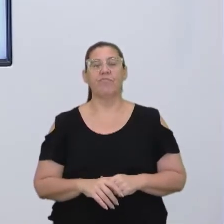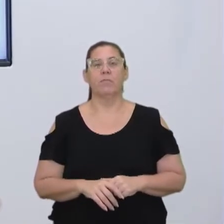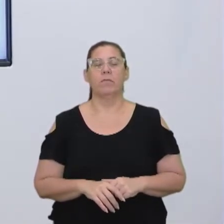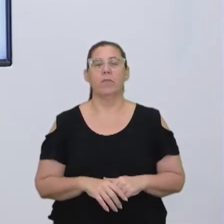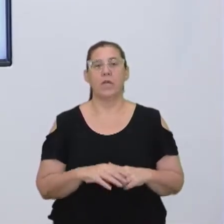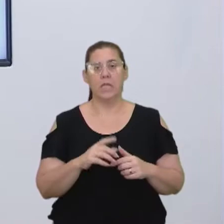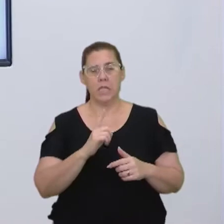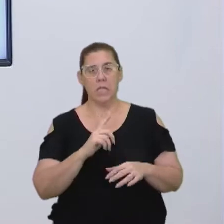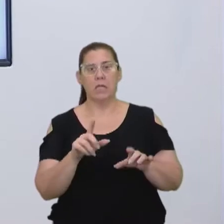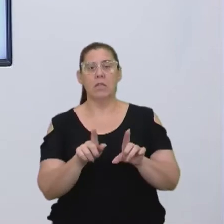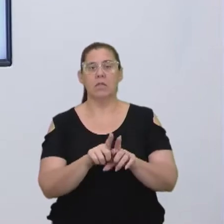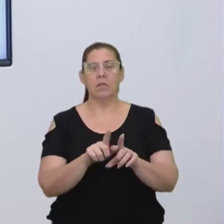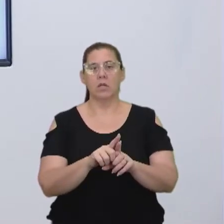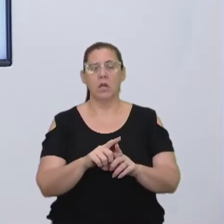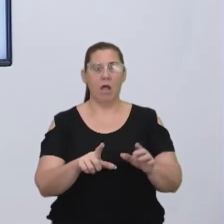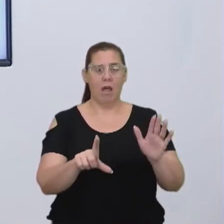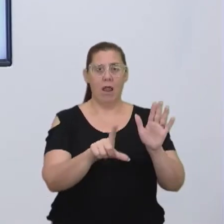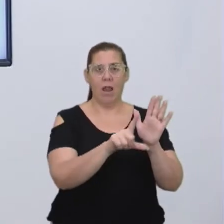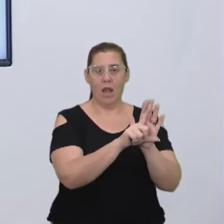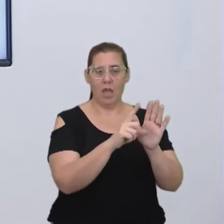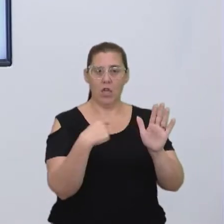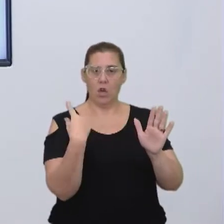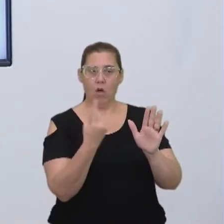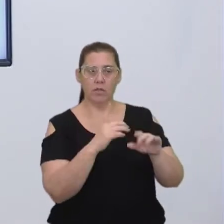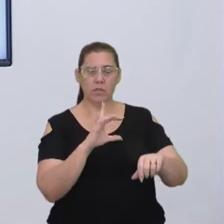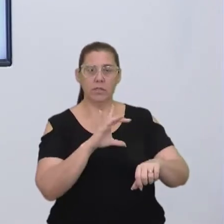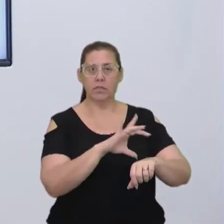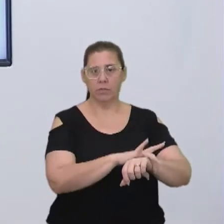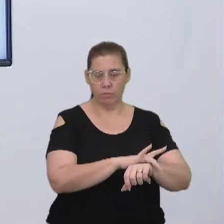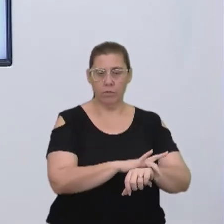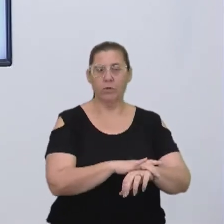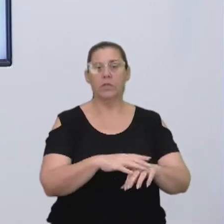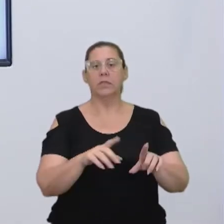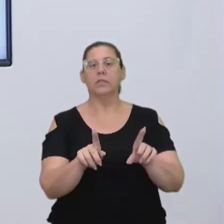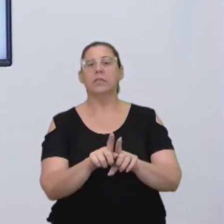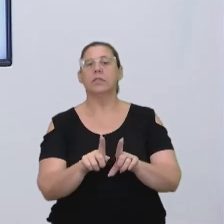tem também a nossa Lei de Segurança Alimentar, né, que foi